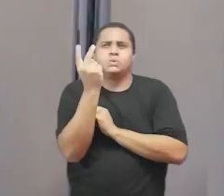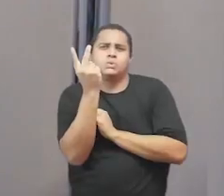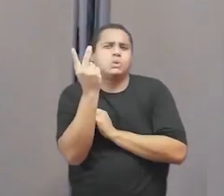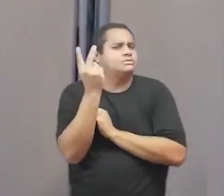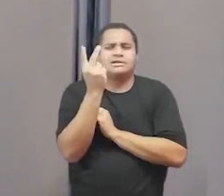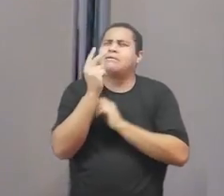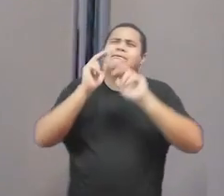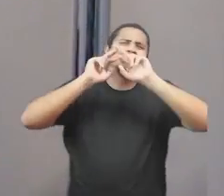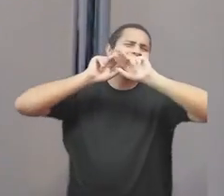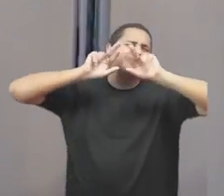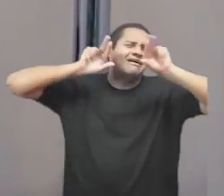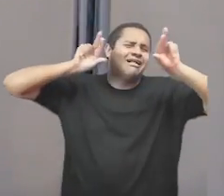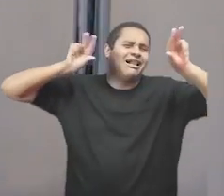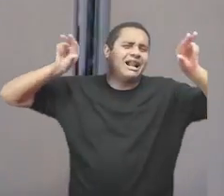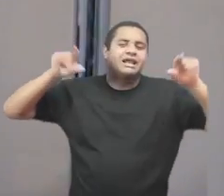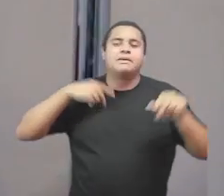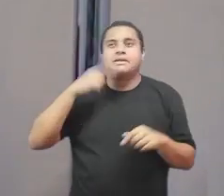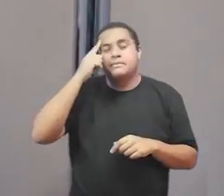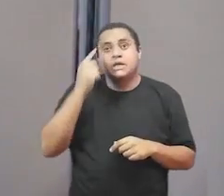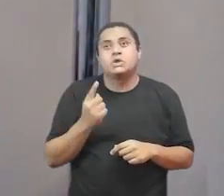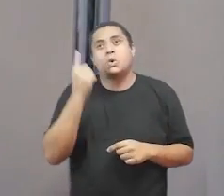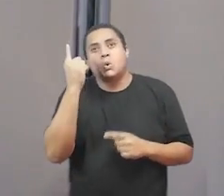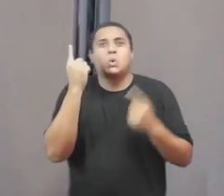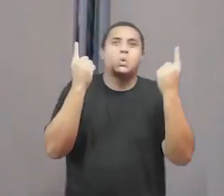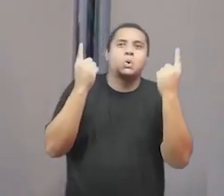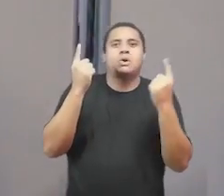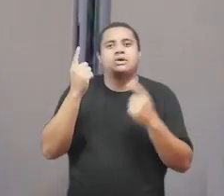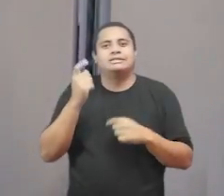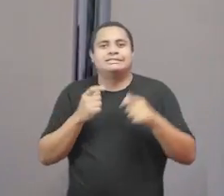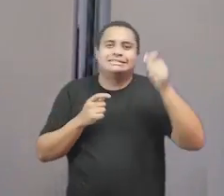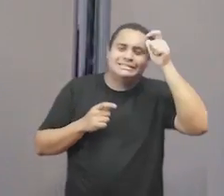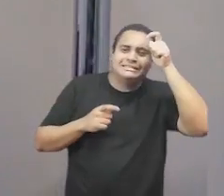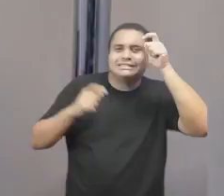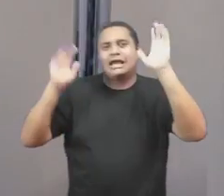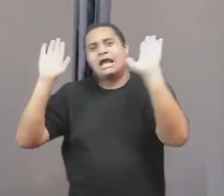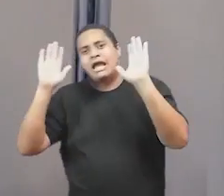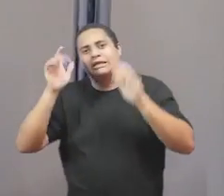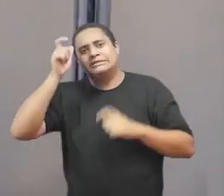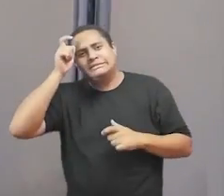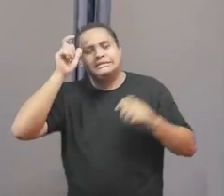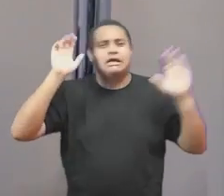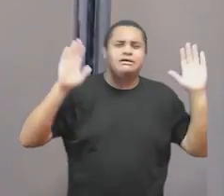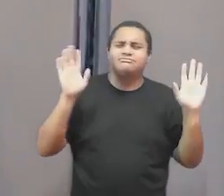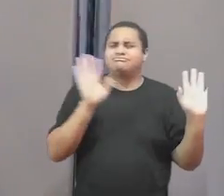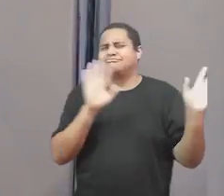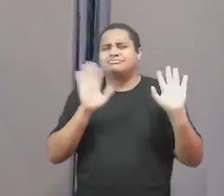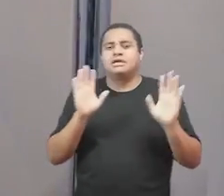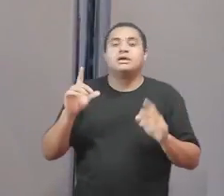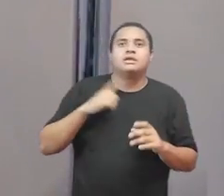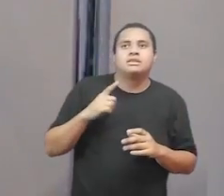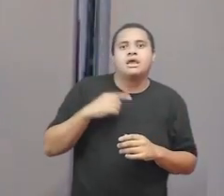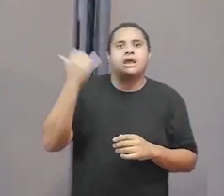são muitas. É uma gradação. É muito simplista querer dizer que é um anjinho e diabinho. Na verdade, tem a voz do